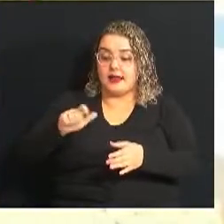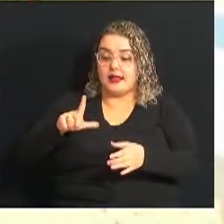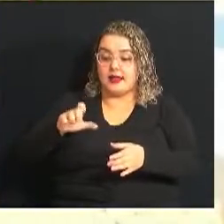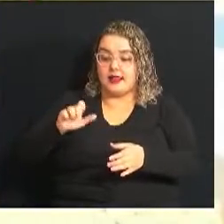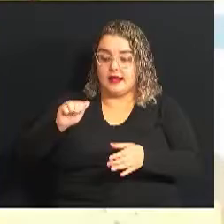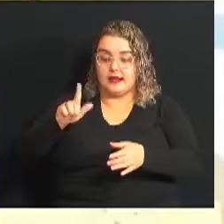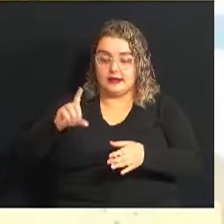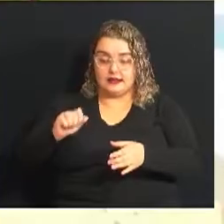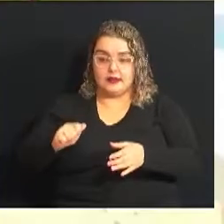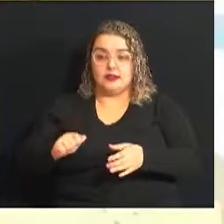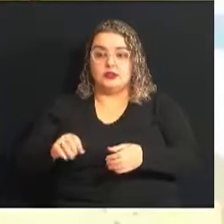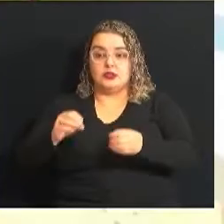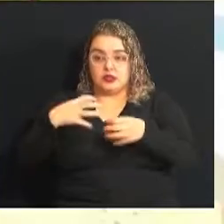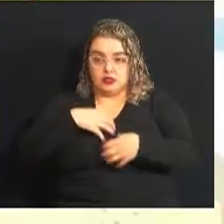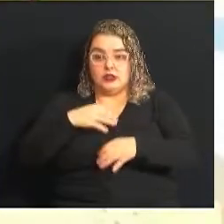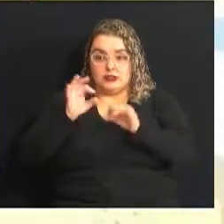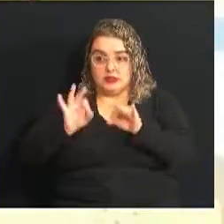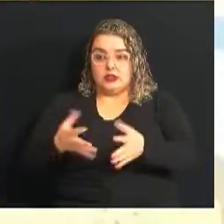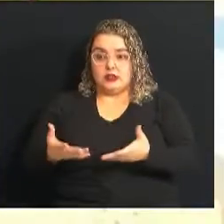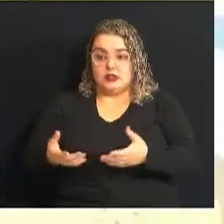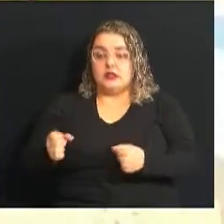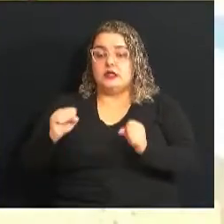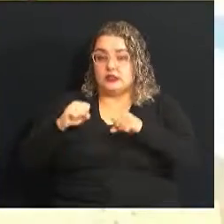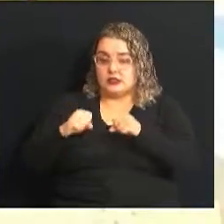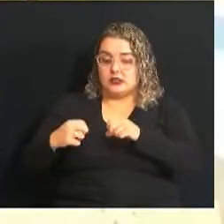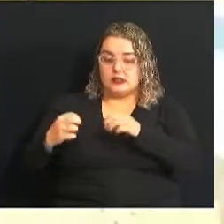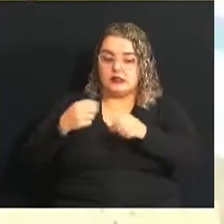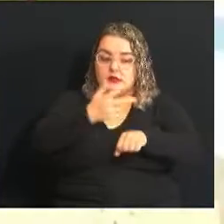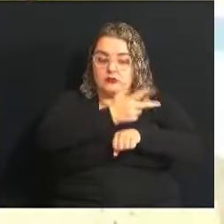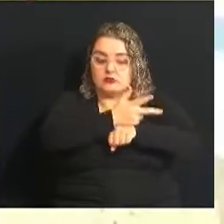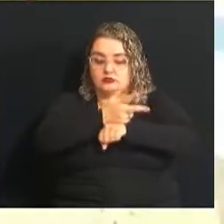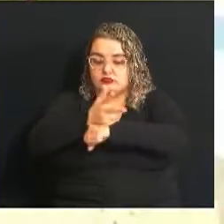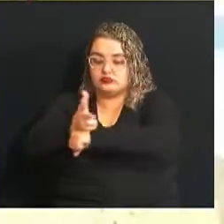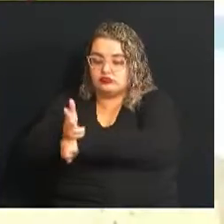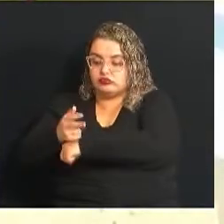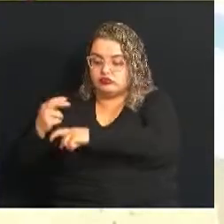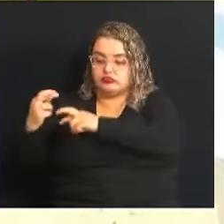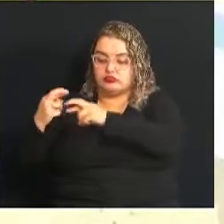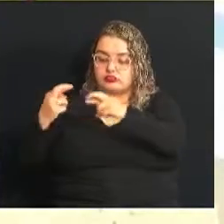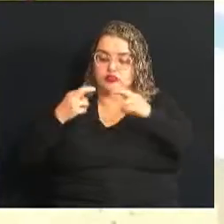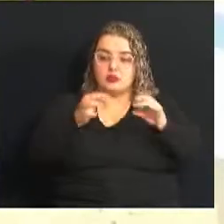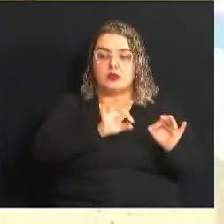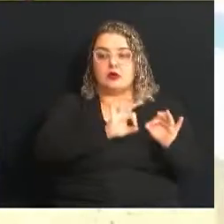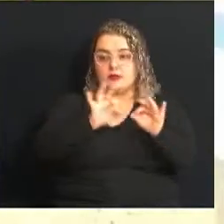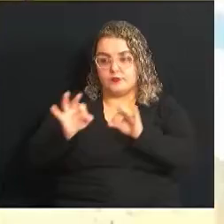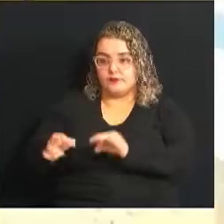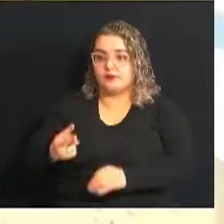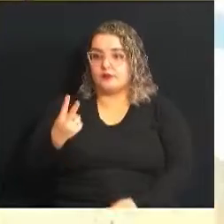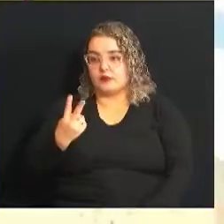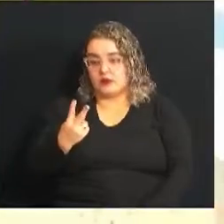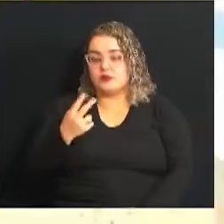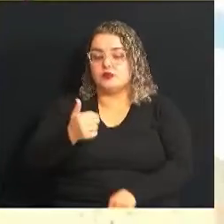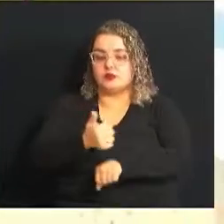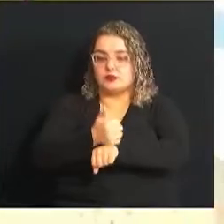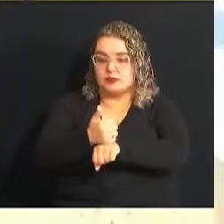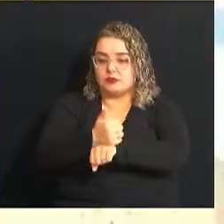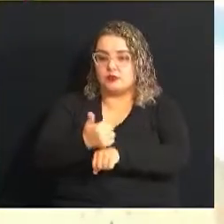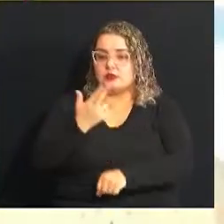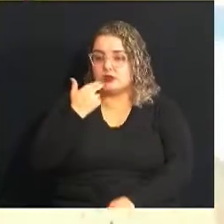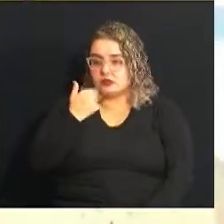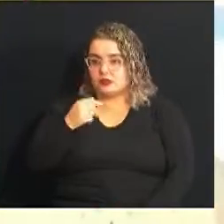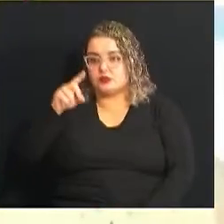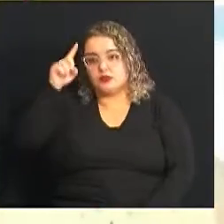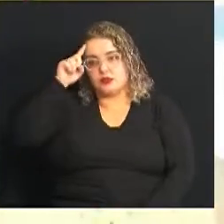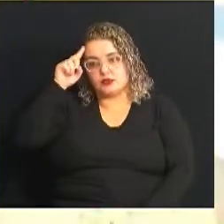Secretaria Diário através das câmeras de monitoramento e também um acompanhamento das 2 nutricionistas lá que estão diariamente